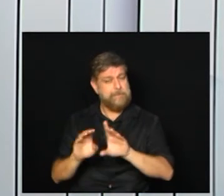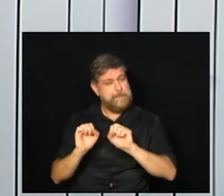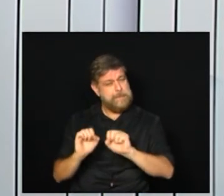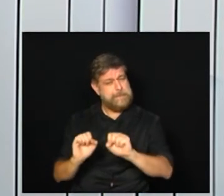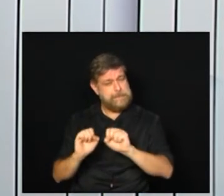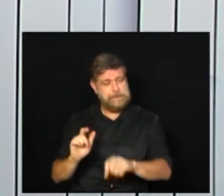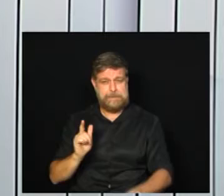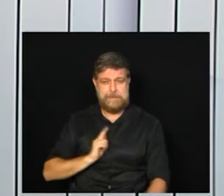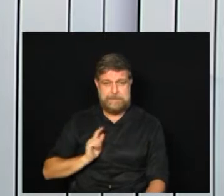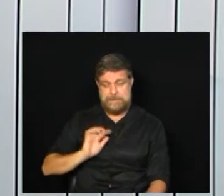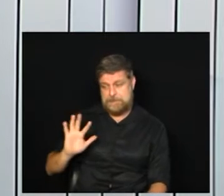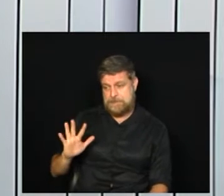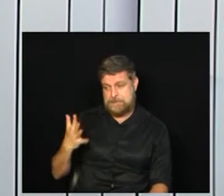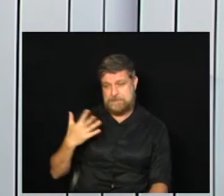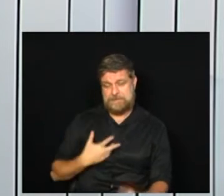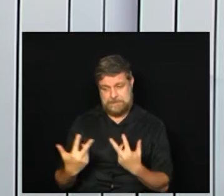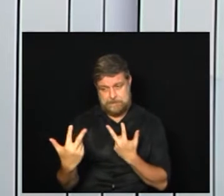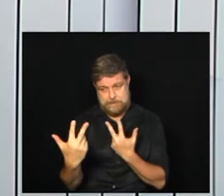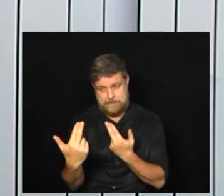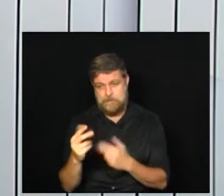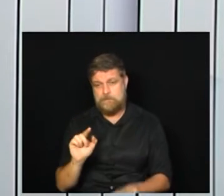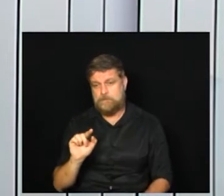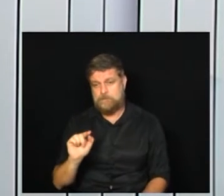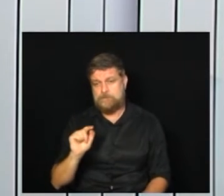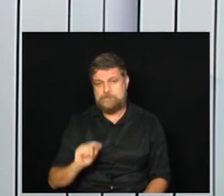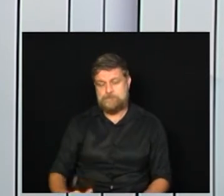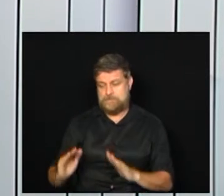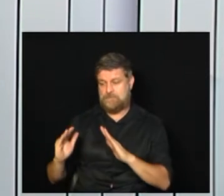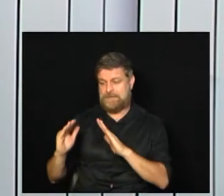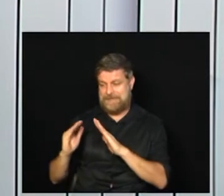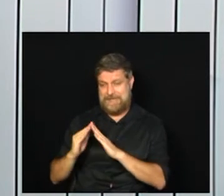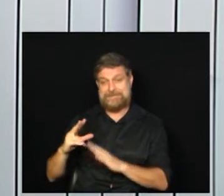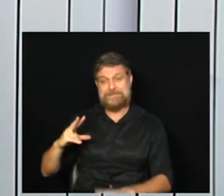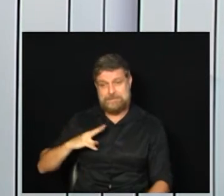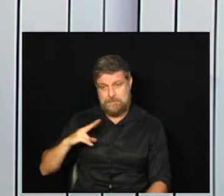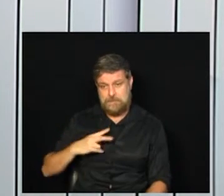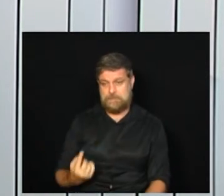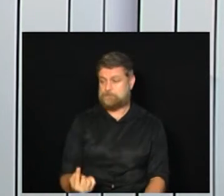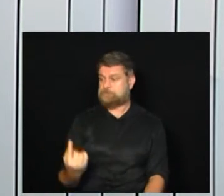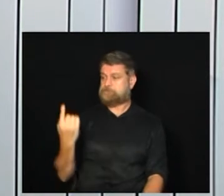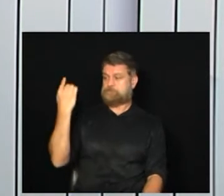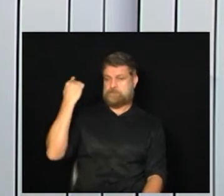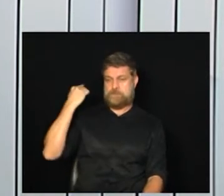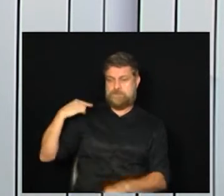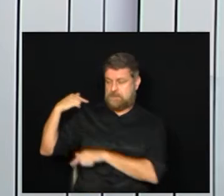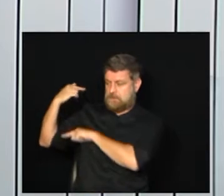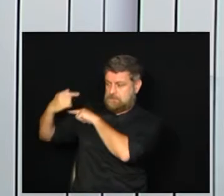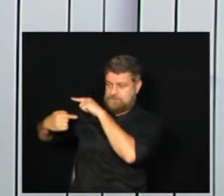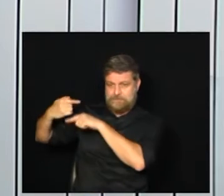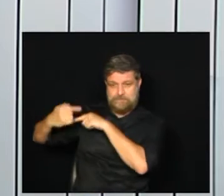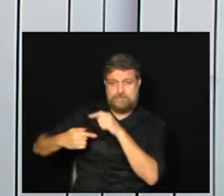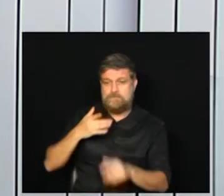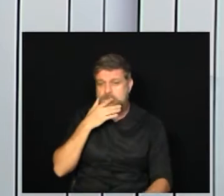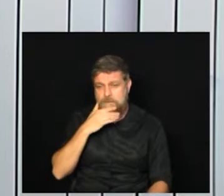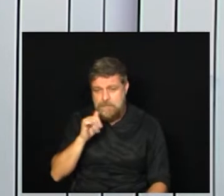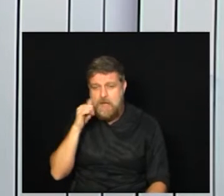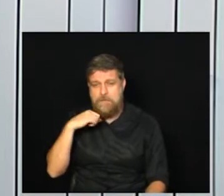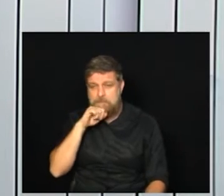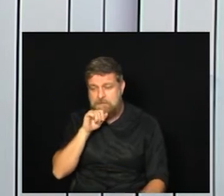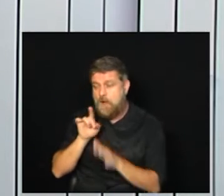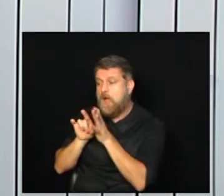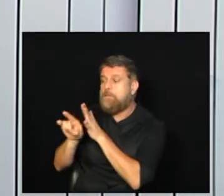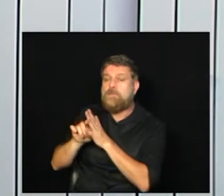metade, né? Então, é importante que você tenha investimentos que te entreguem uma rentabilidade acima da inflação. Tá? Por